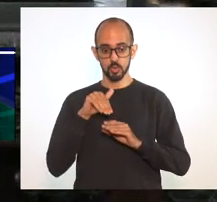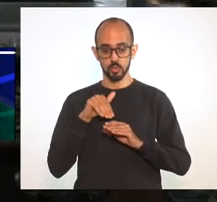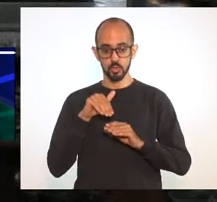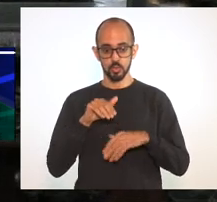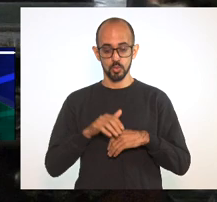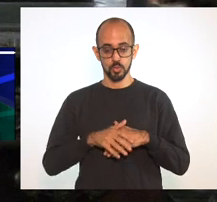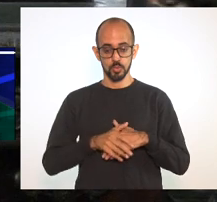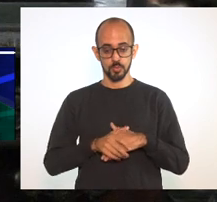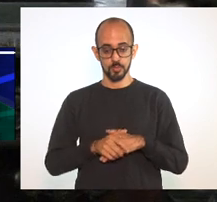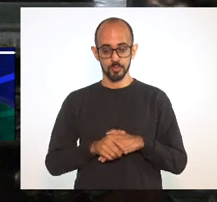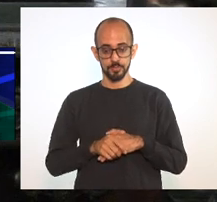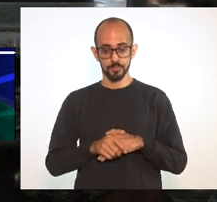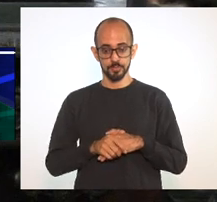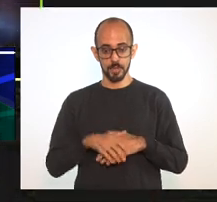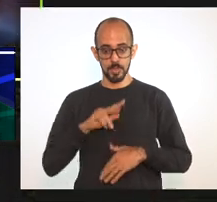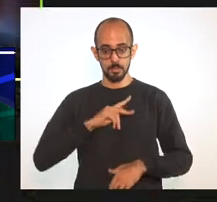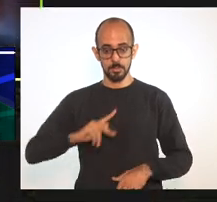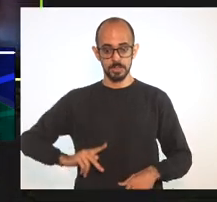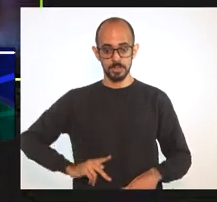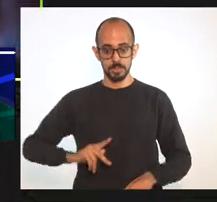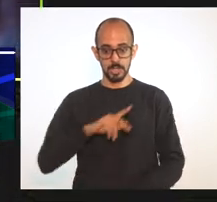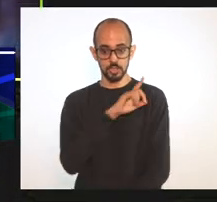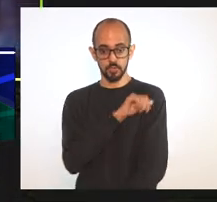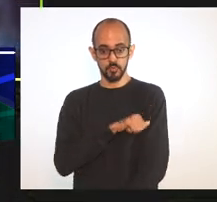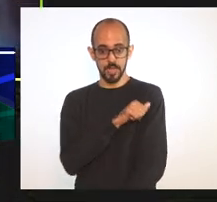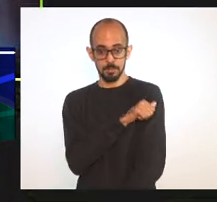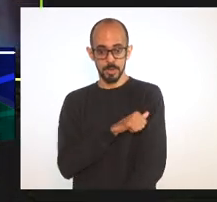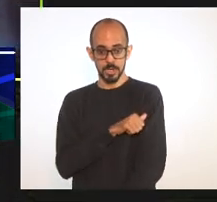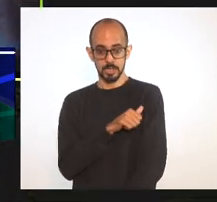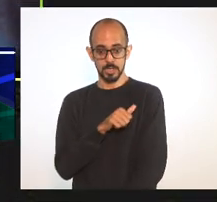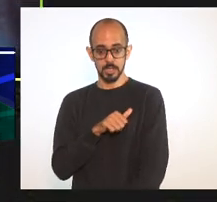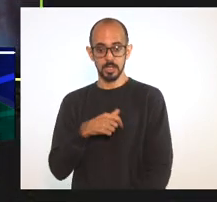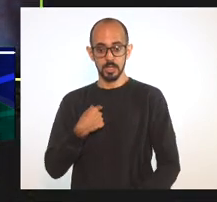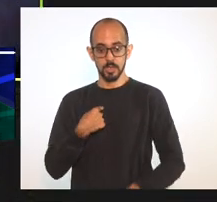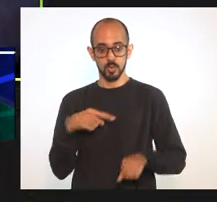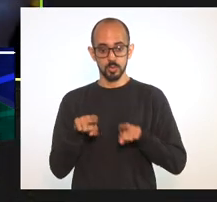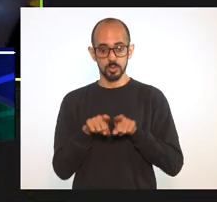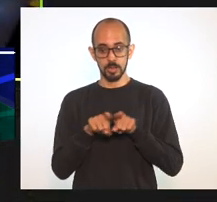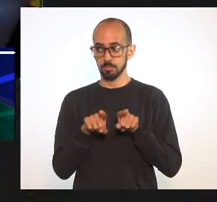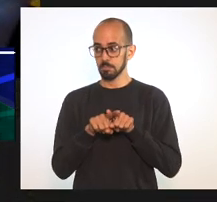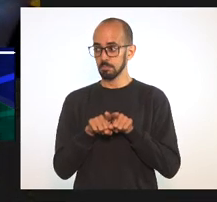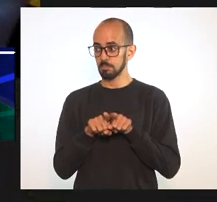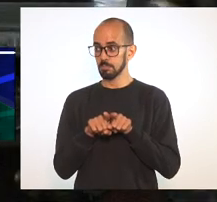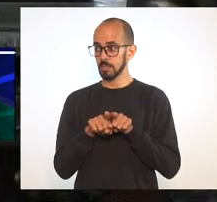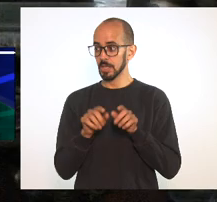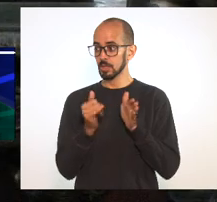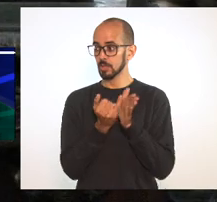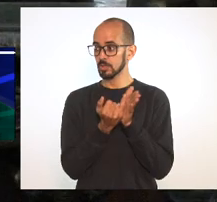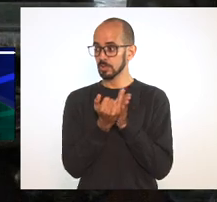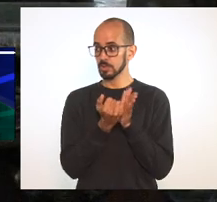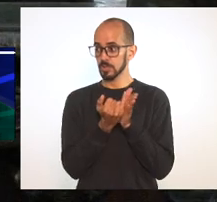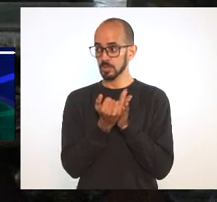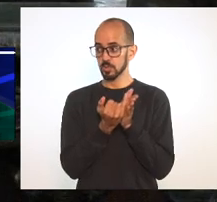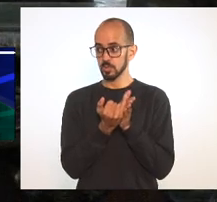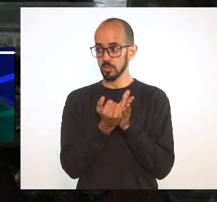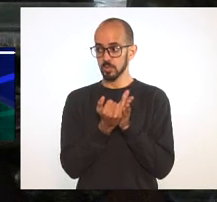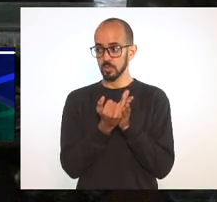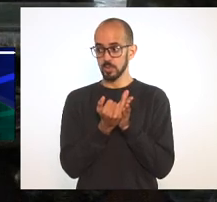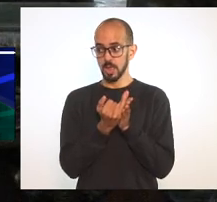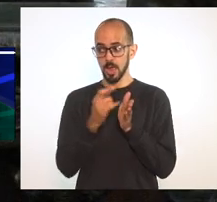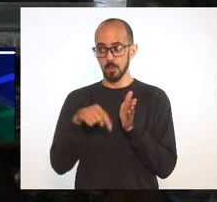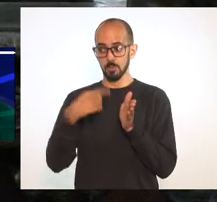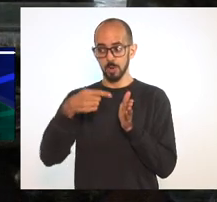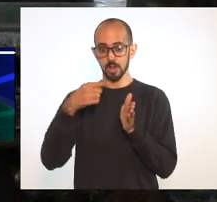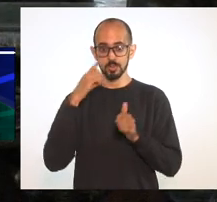dos PEDs. Presidente, enfermeira, só para confirmar, eu estou inscrito aí para declarar. Não tô. É o próximo, deputado Mink. Ah, tá. Obrigado,